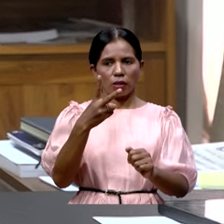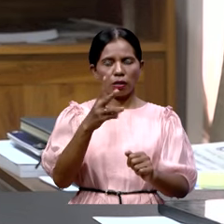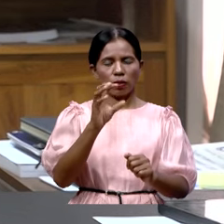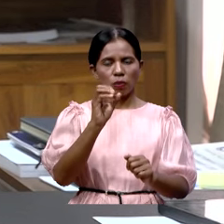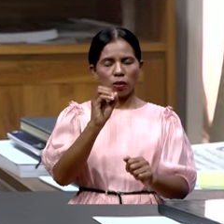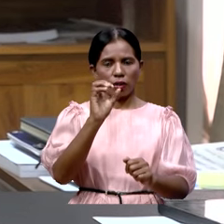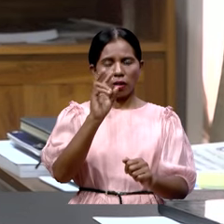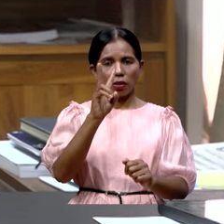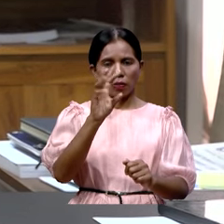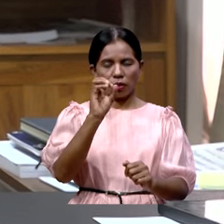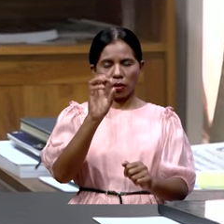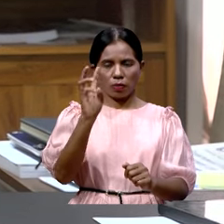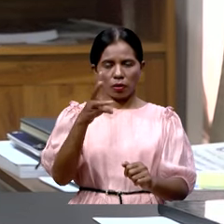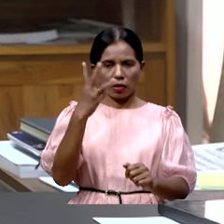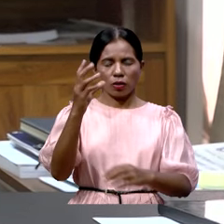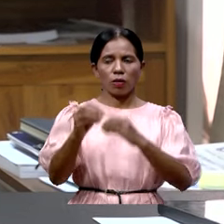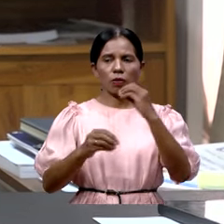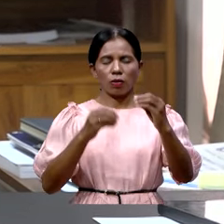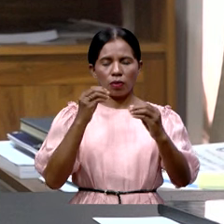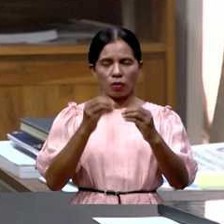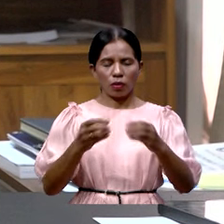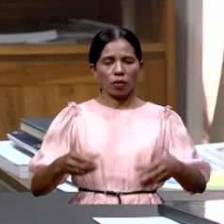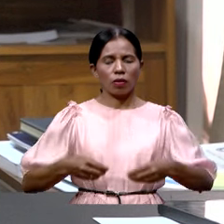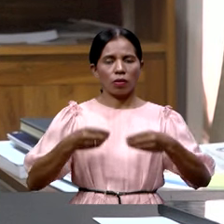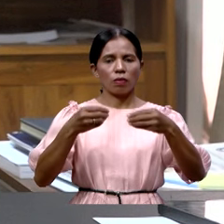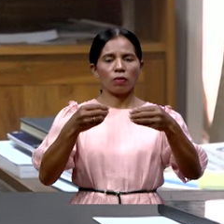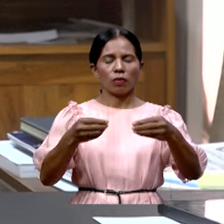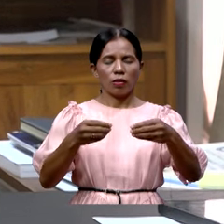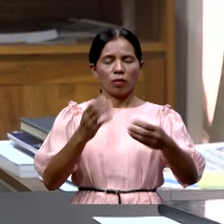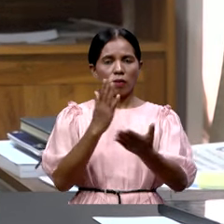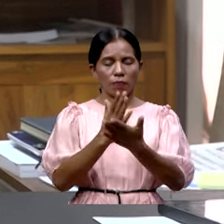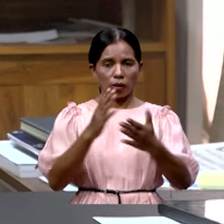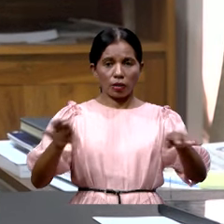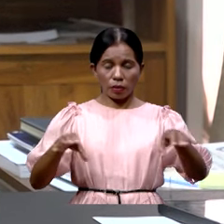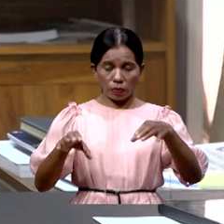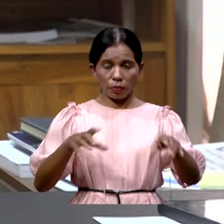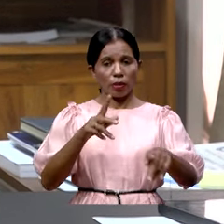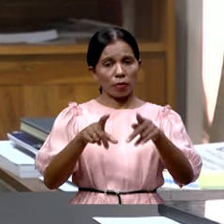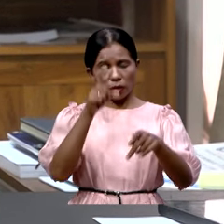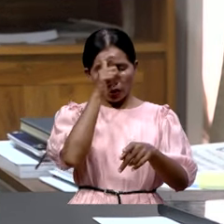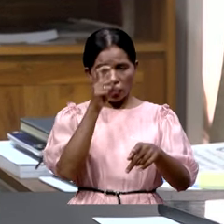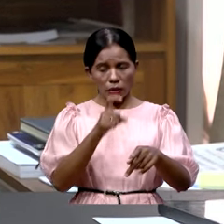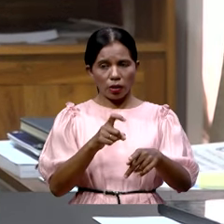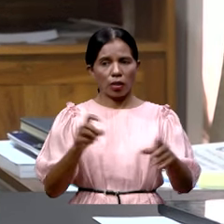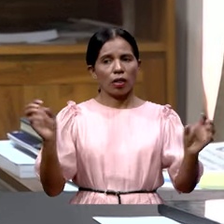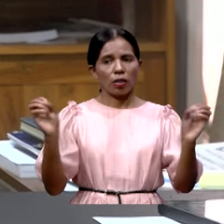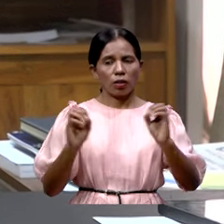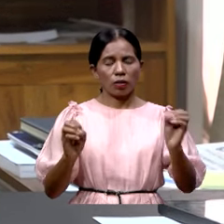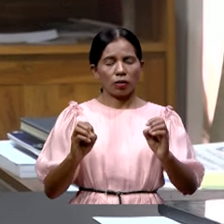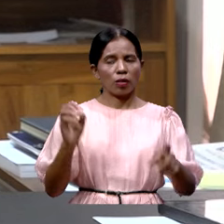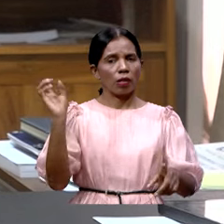12/2016 né quando ba regime contributivo né ne de hankata reforma né laos